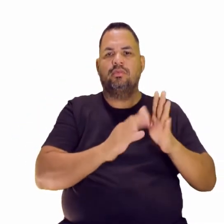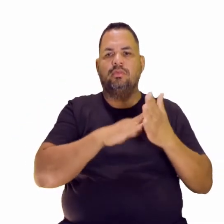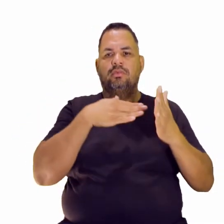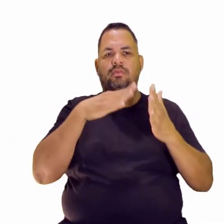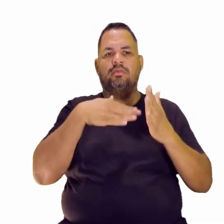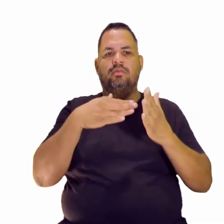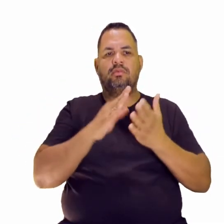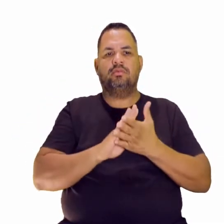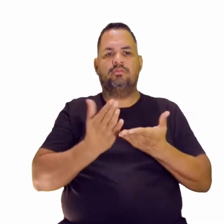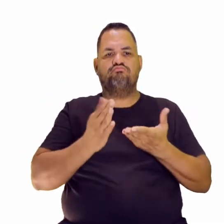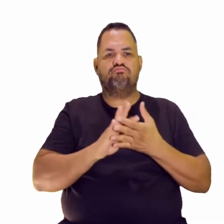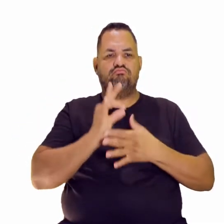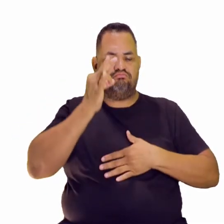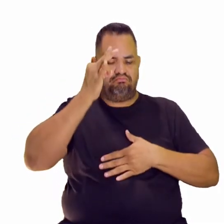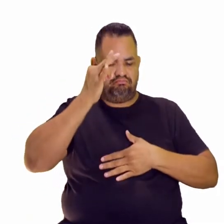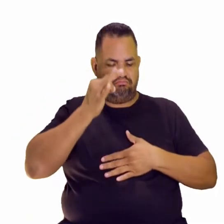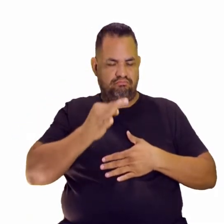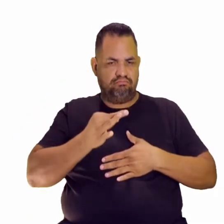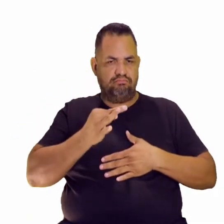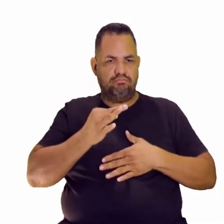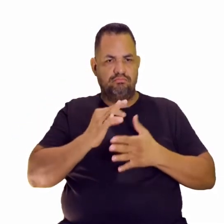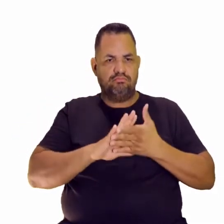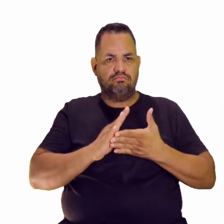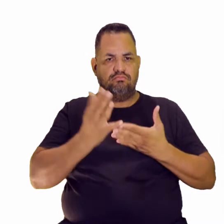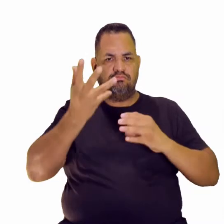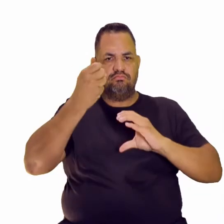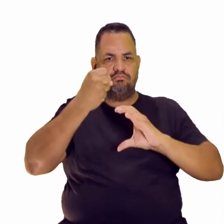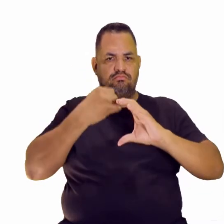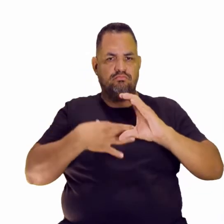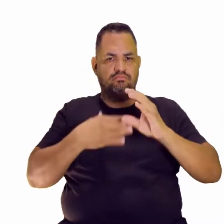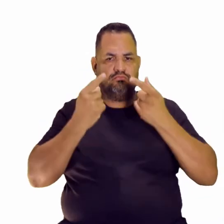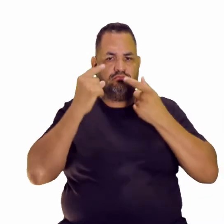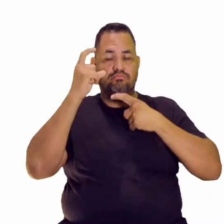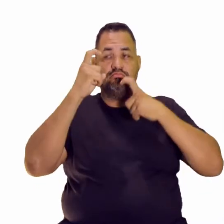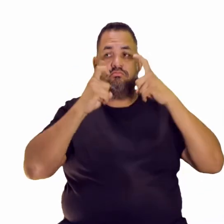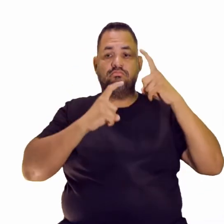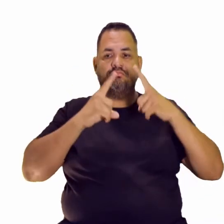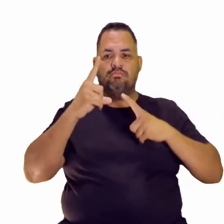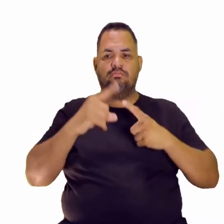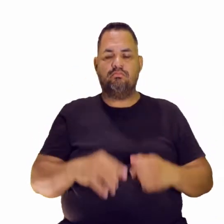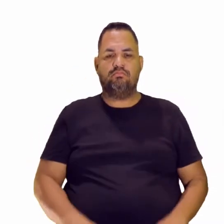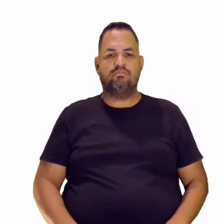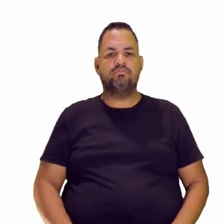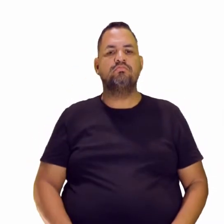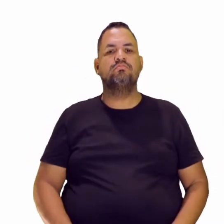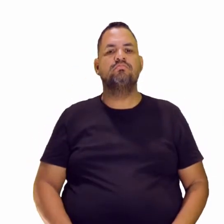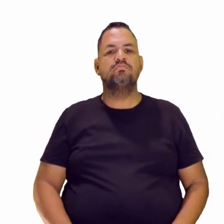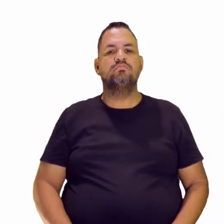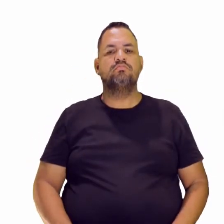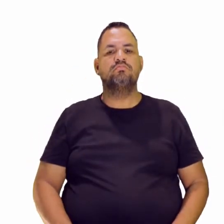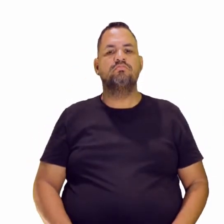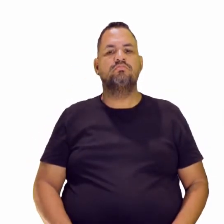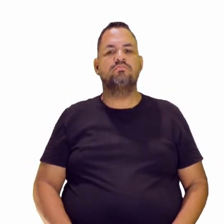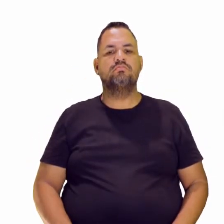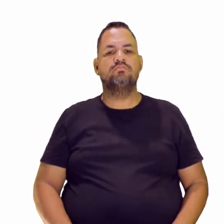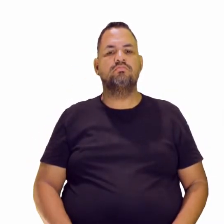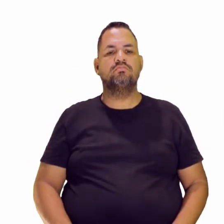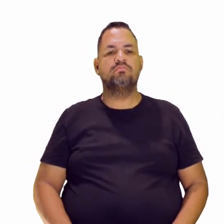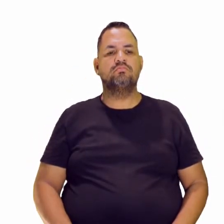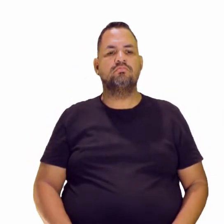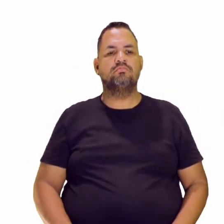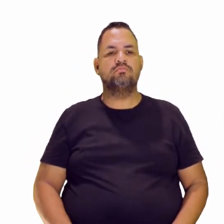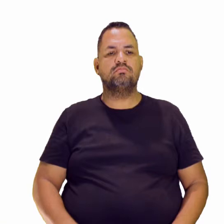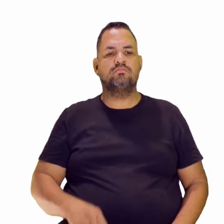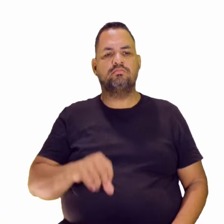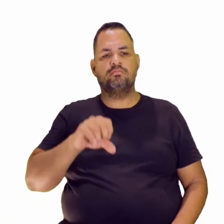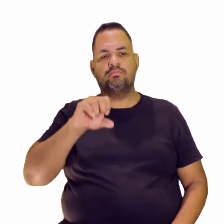pinturas, já com nítidas características expressionistas. Tá bom? Então,